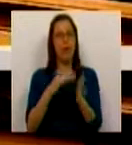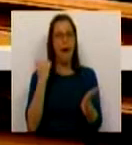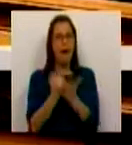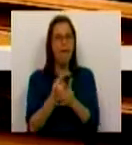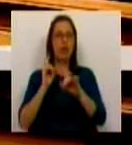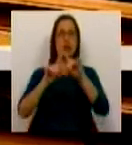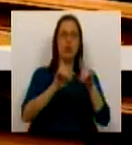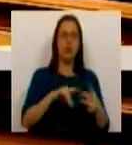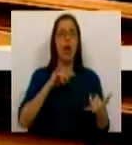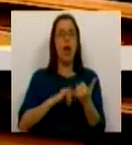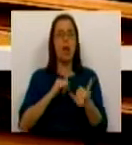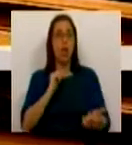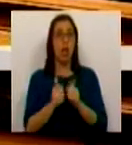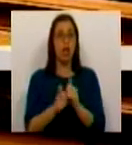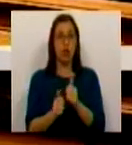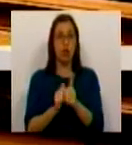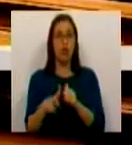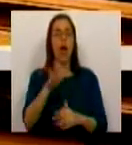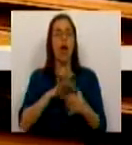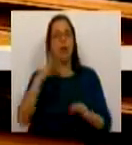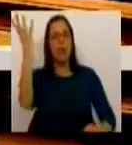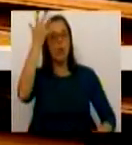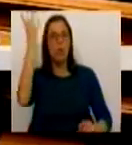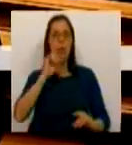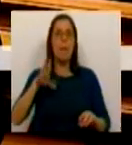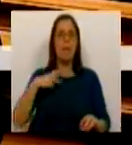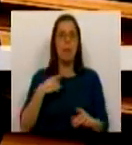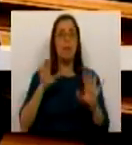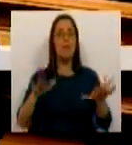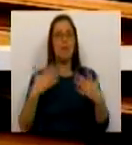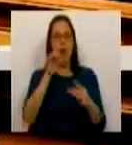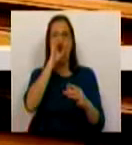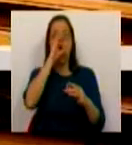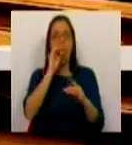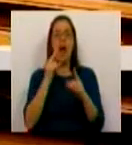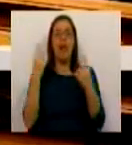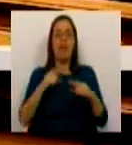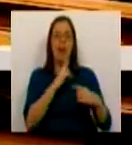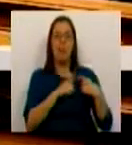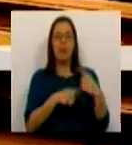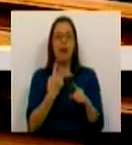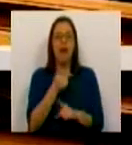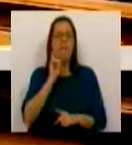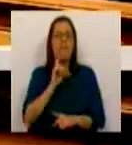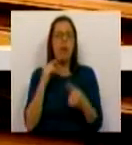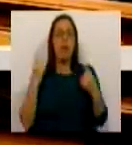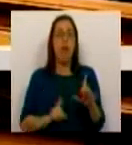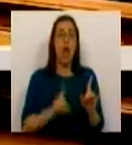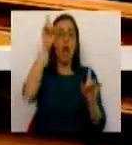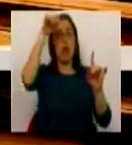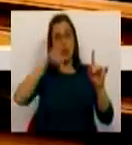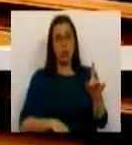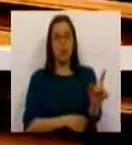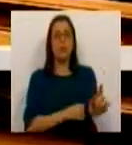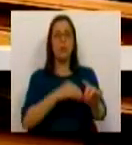permanente com as diversas associações esportivas no âmbito da cultura e do património permite ter uma ideia do espólio que existe de norte a